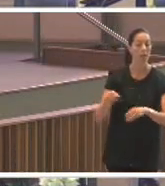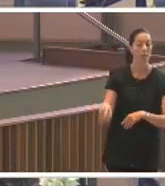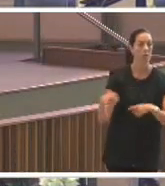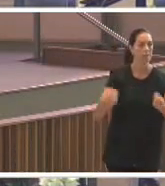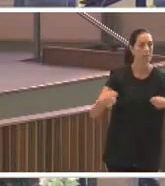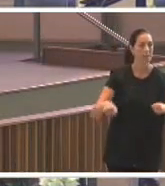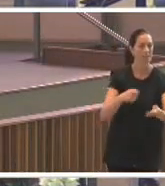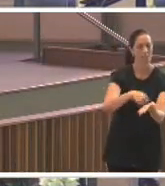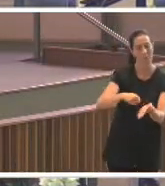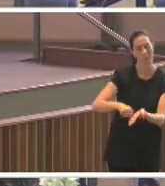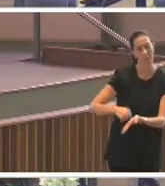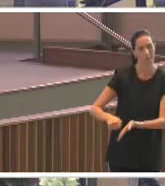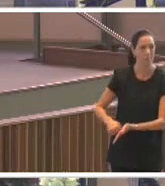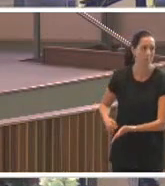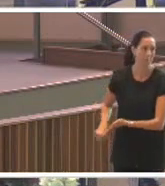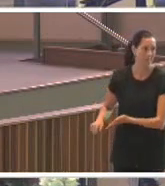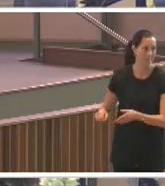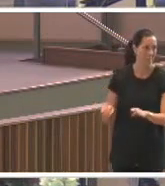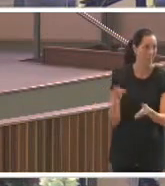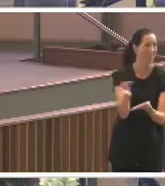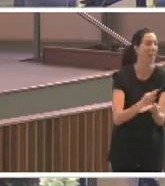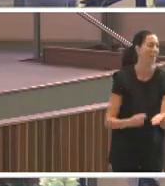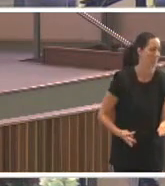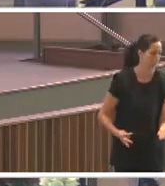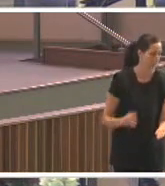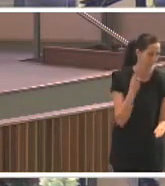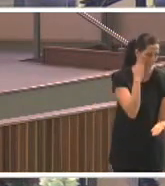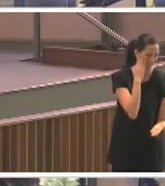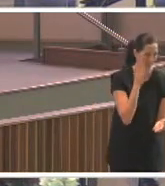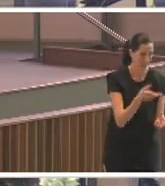E quem presta contas para mim?